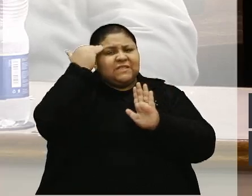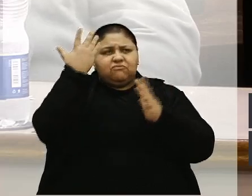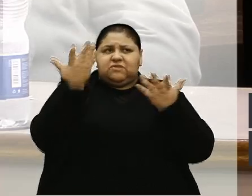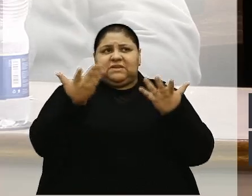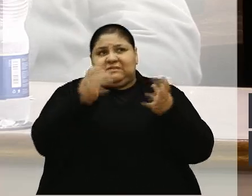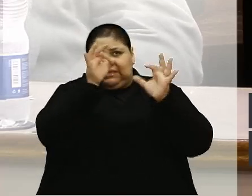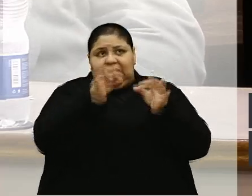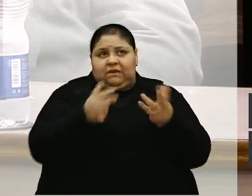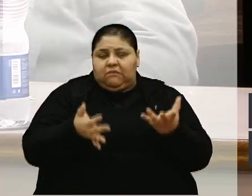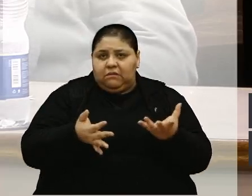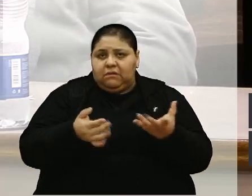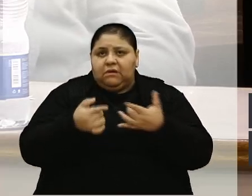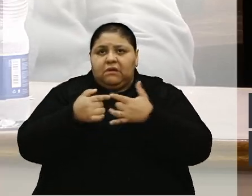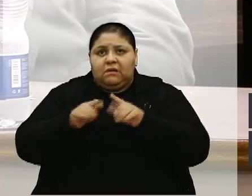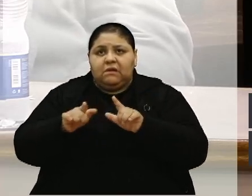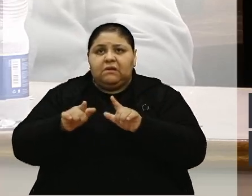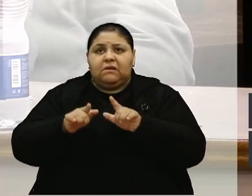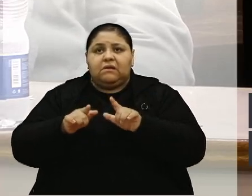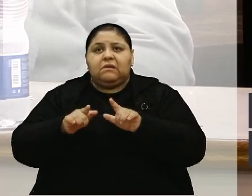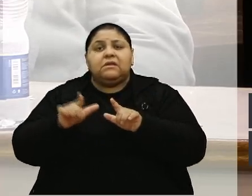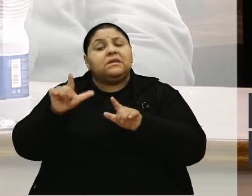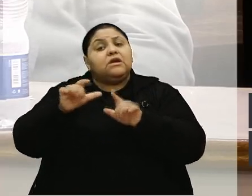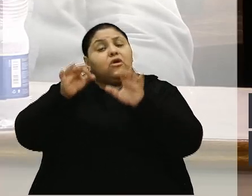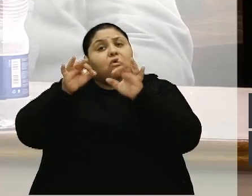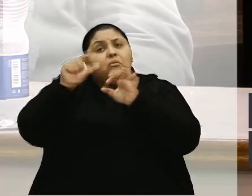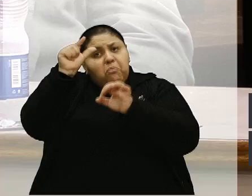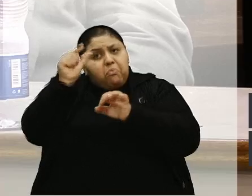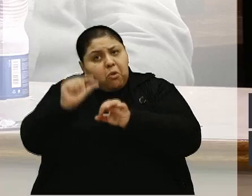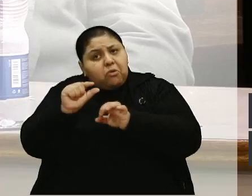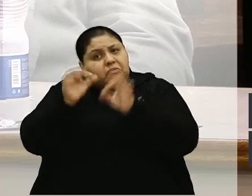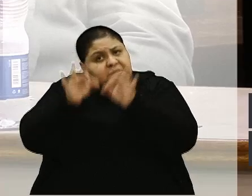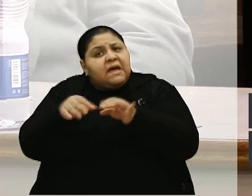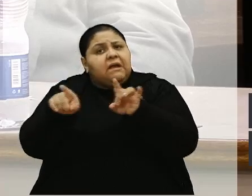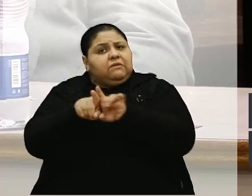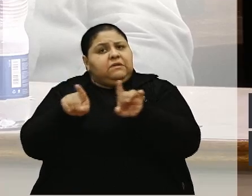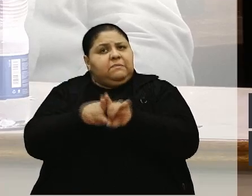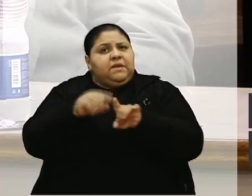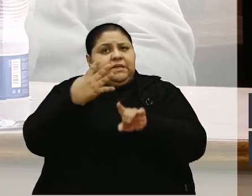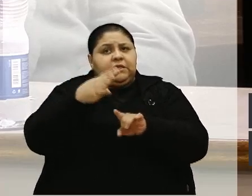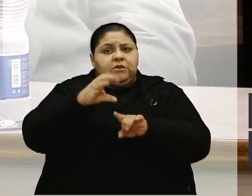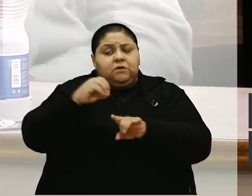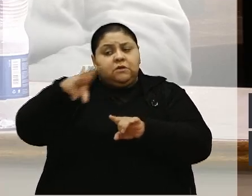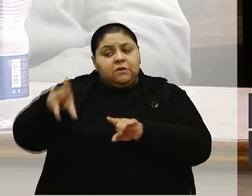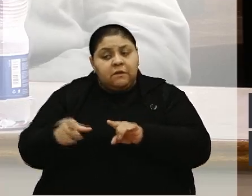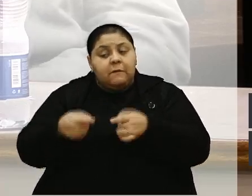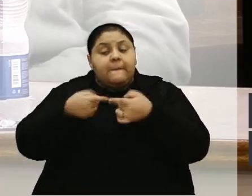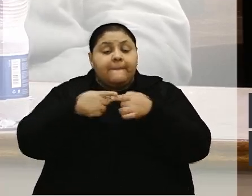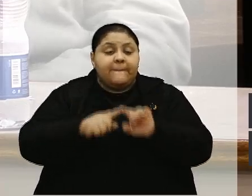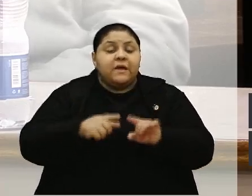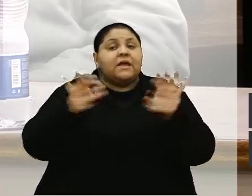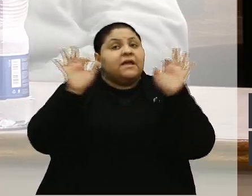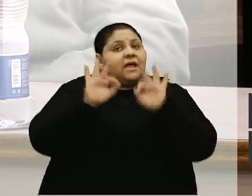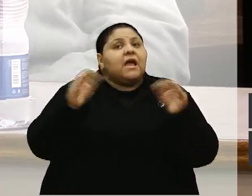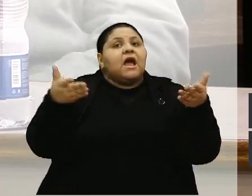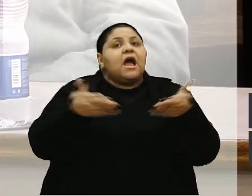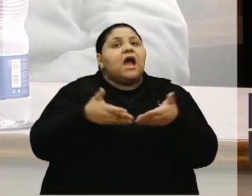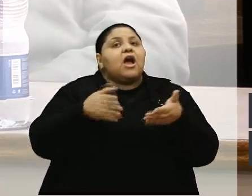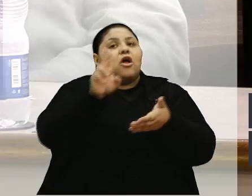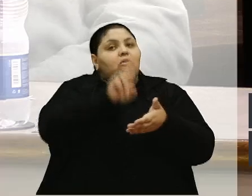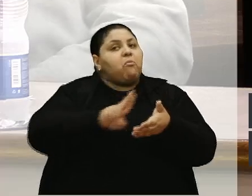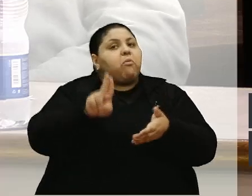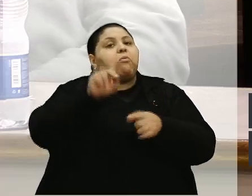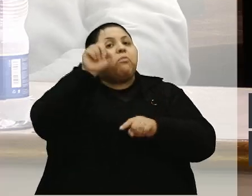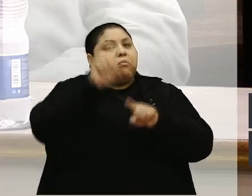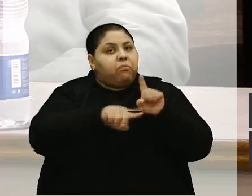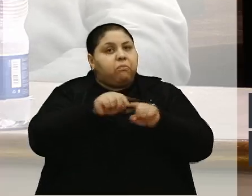foi, mas parte do senhor também tem razão desses 40 milhões. Né? Mas, felizmente, agora a gente vê que vai ser usado para uma coisa